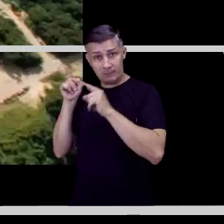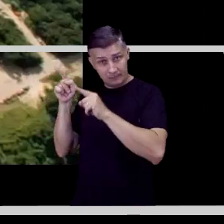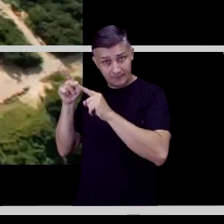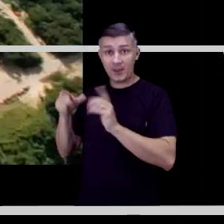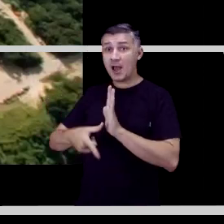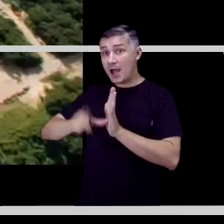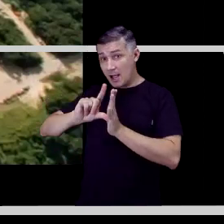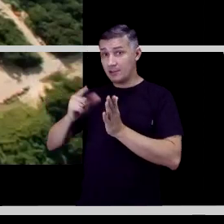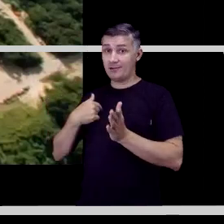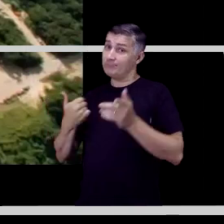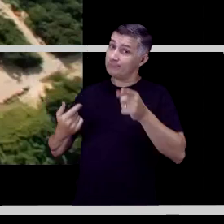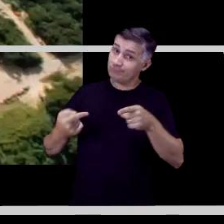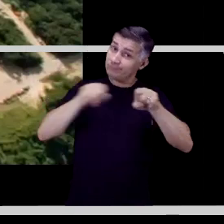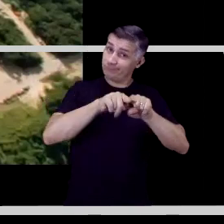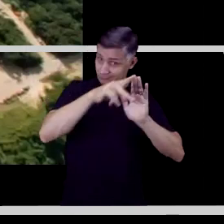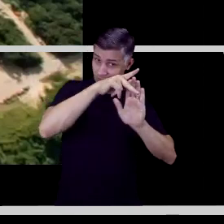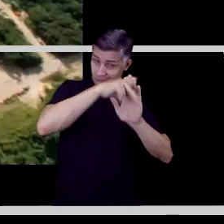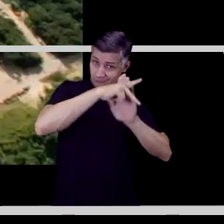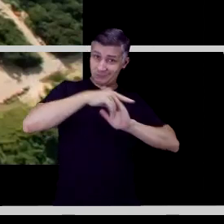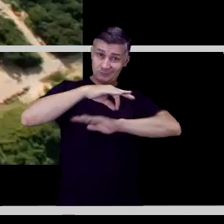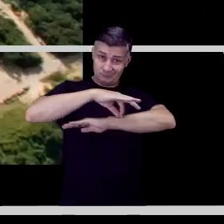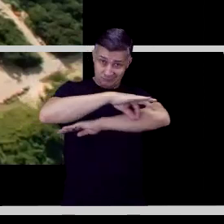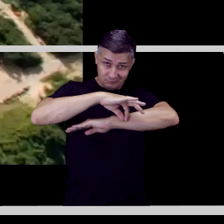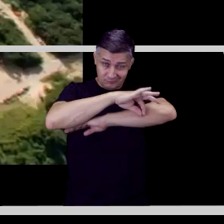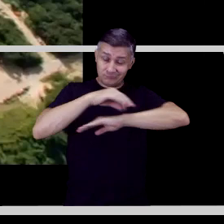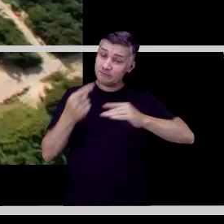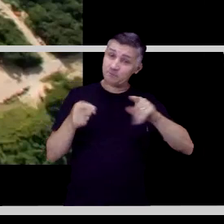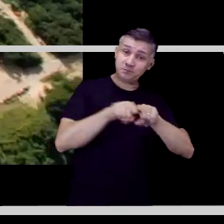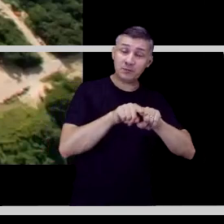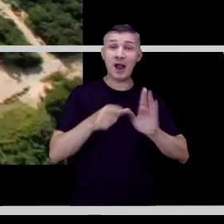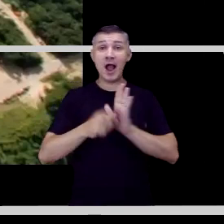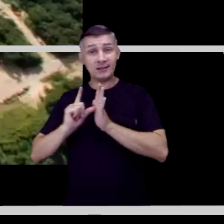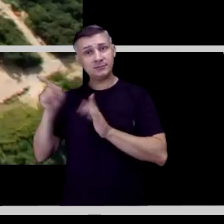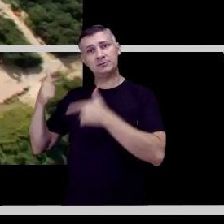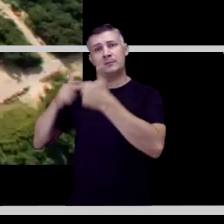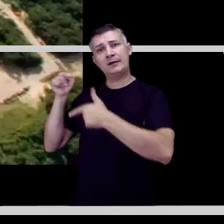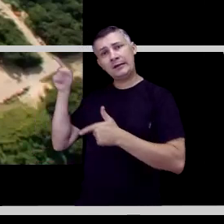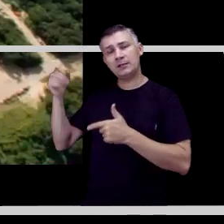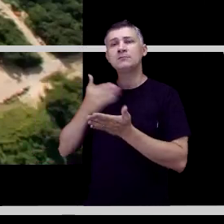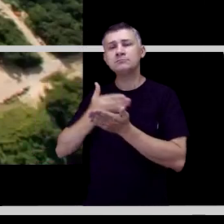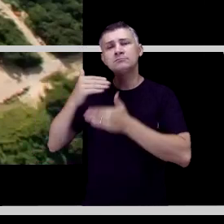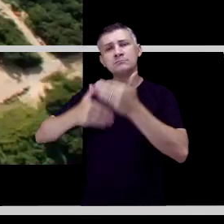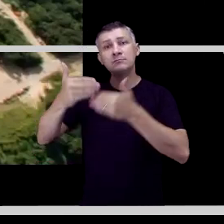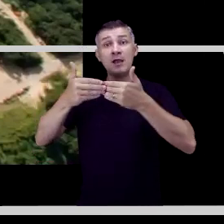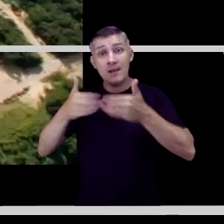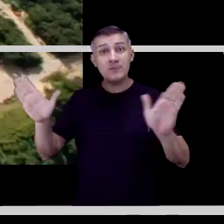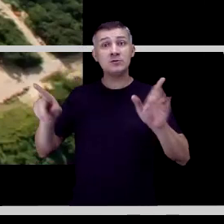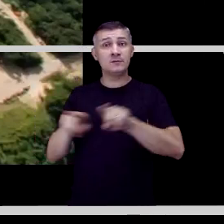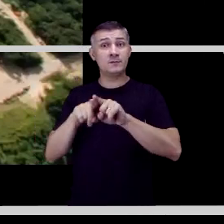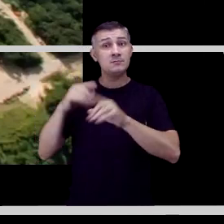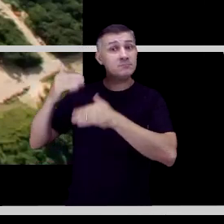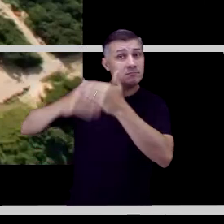instituição, antes de me associar aos associados, e pude acompanhar essa evolução de abertura e de